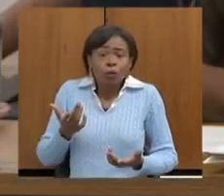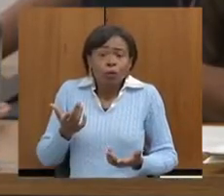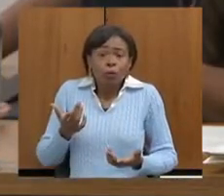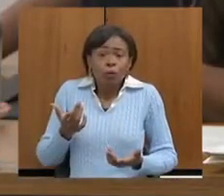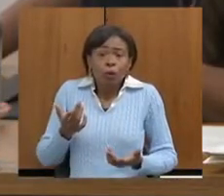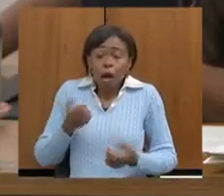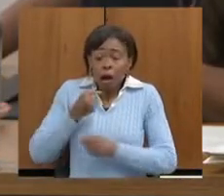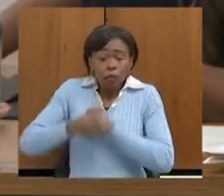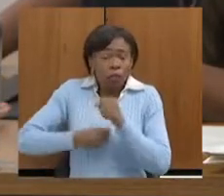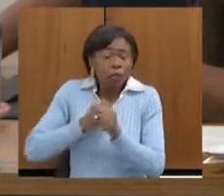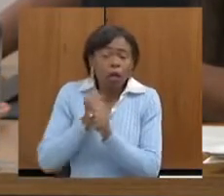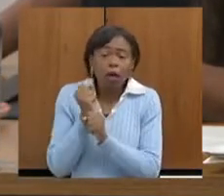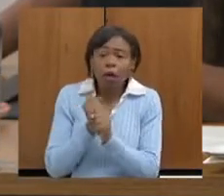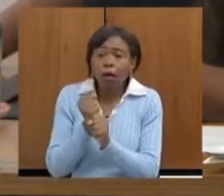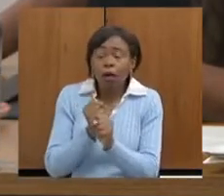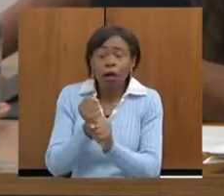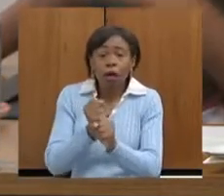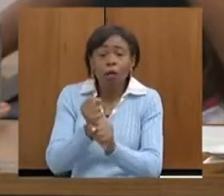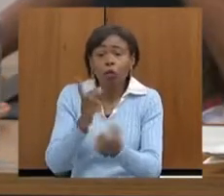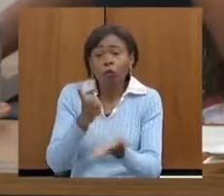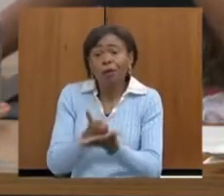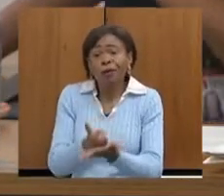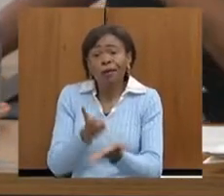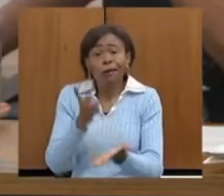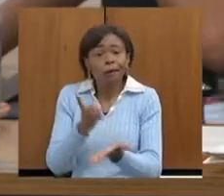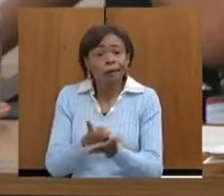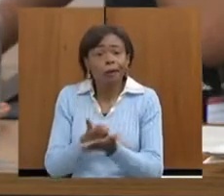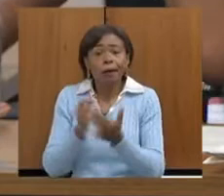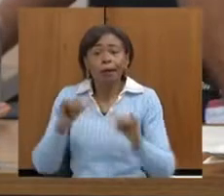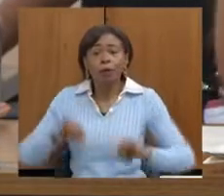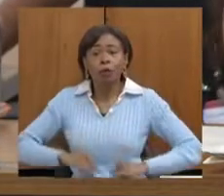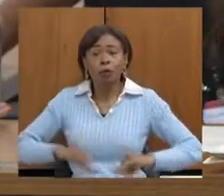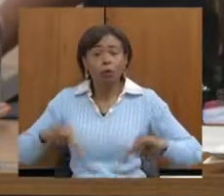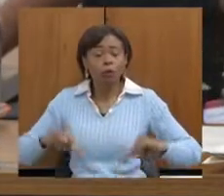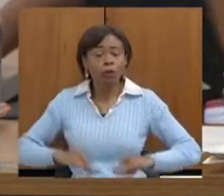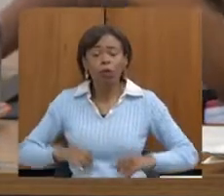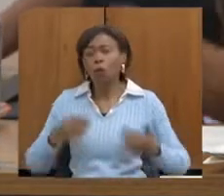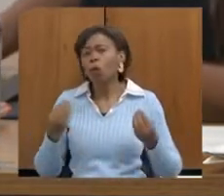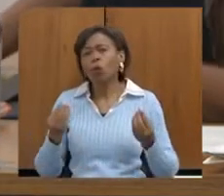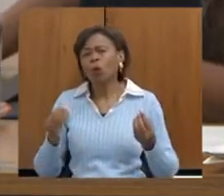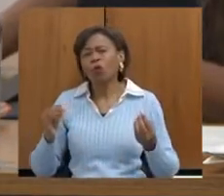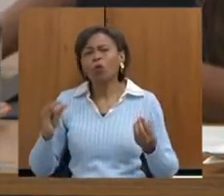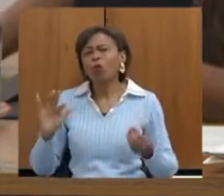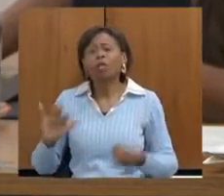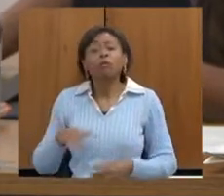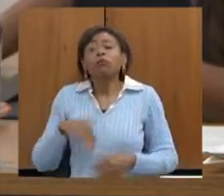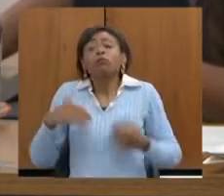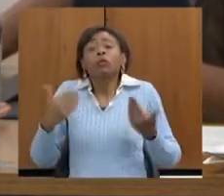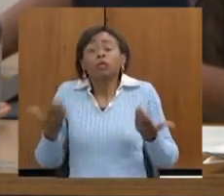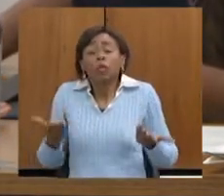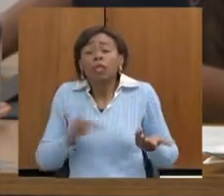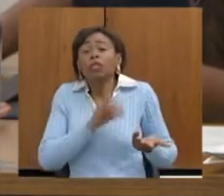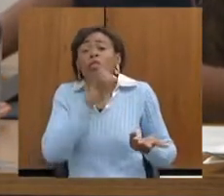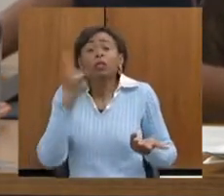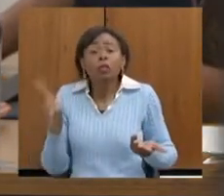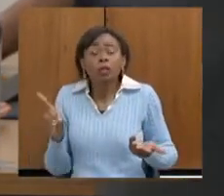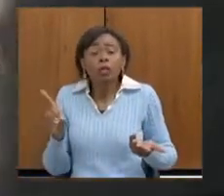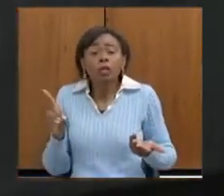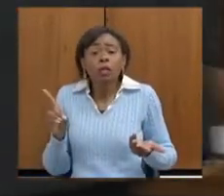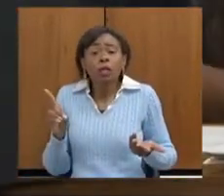meses né a gente fala quando é que vai ser possível quando é que as enchentes deixaram